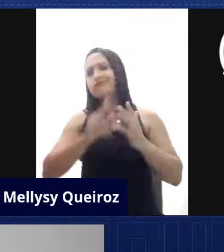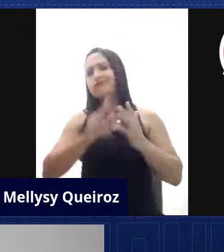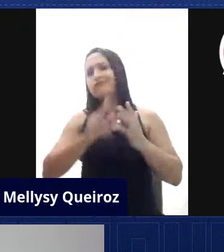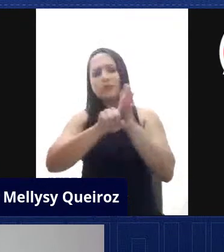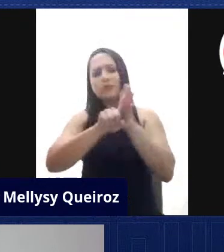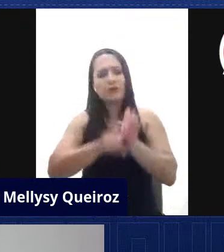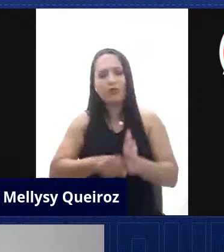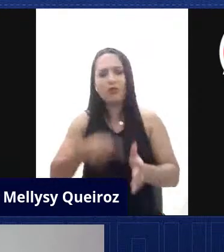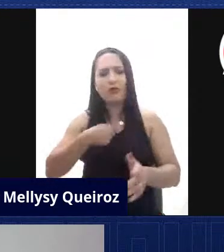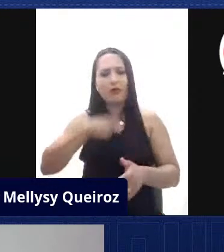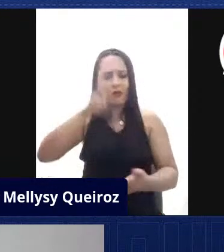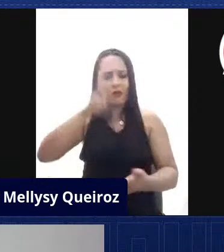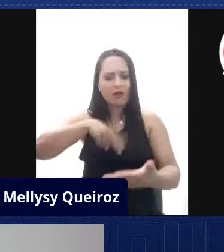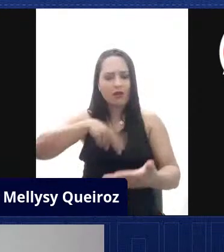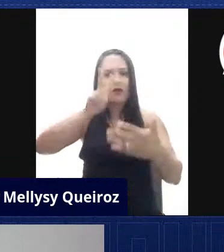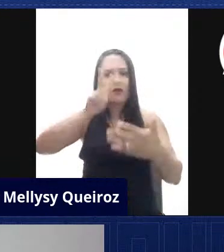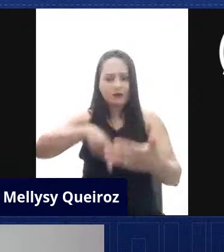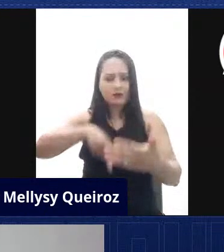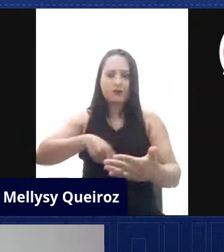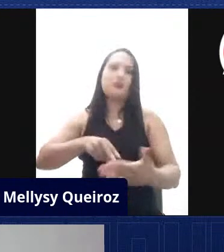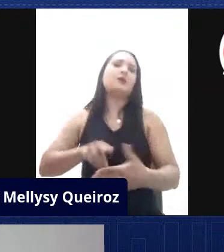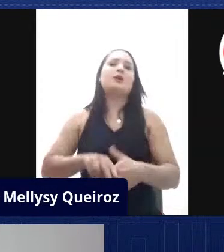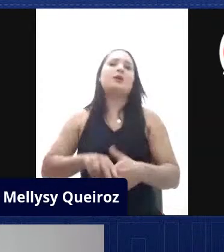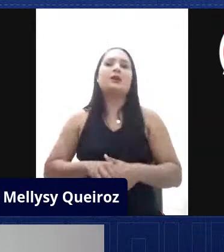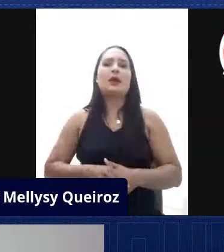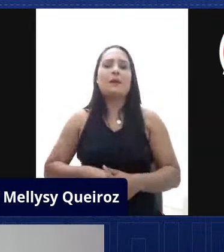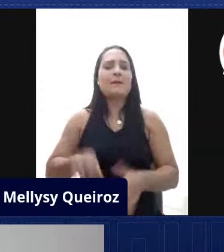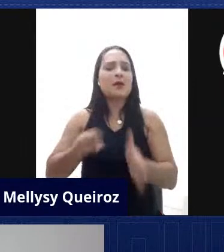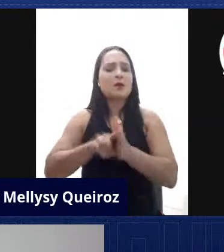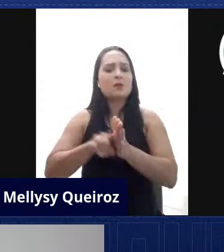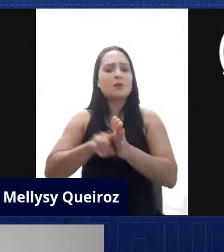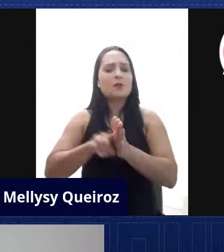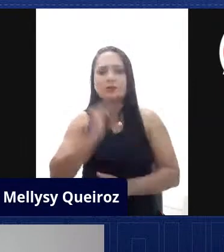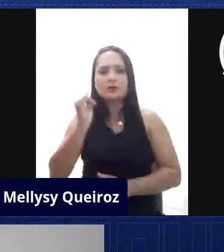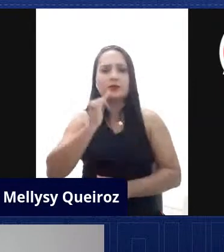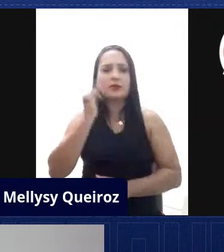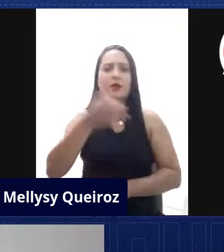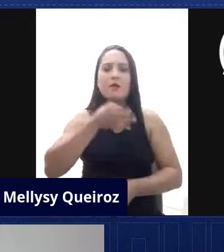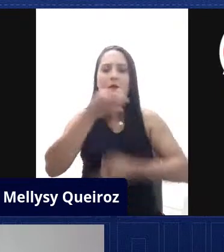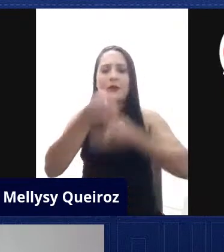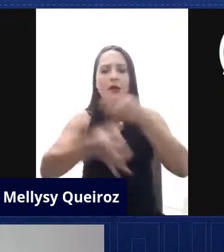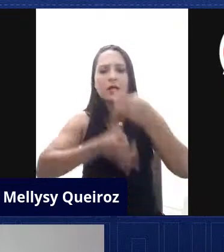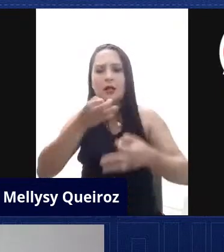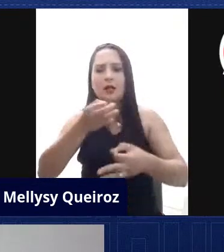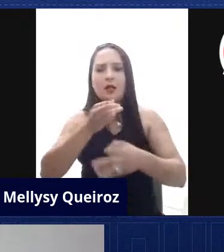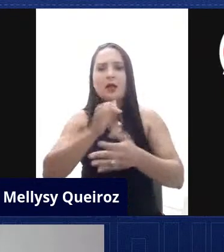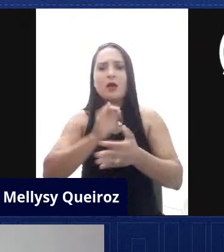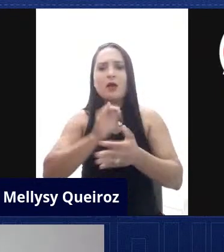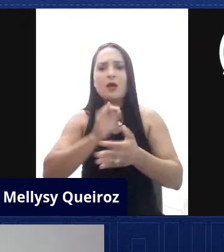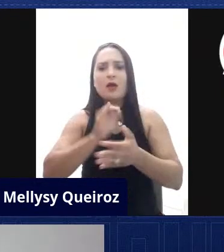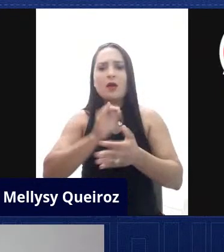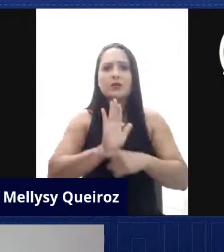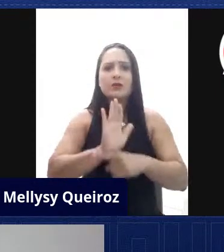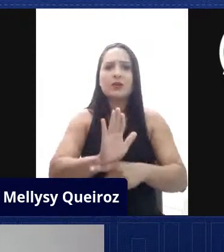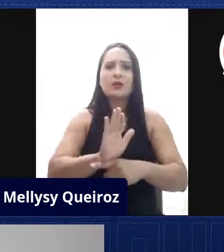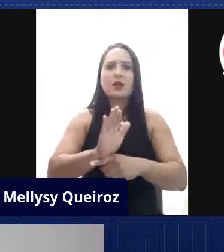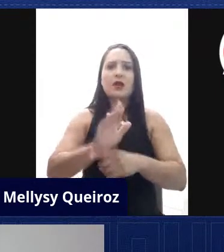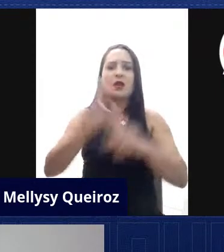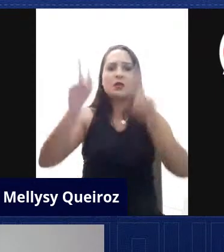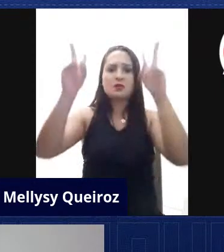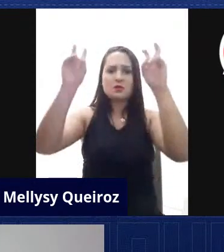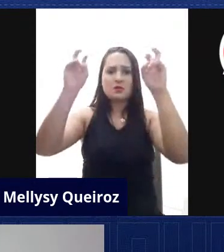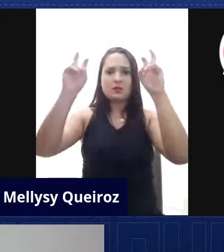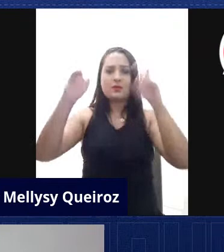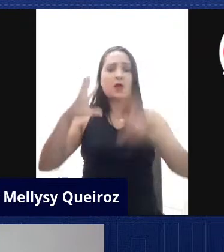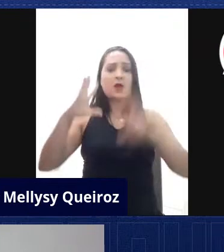perguntas importantíssimas, colaborações para o tema. Muito obrigada a todos e a todas que estão aqui hoje